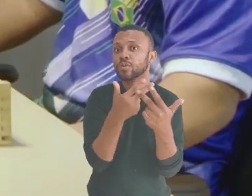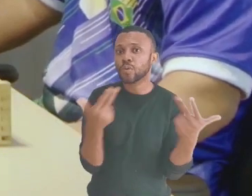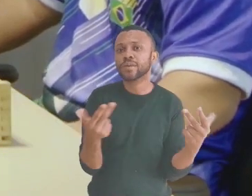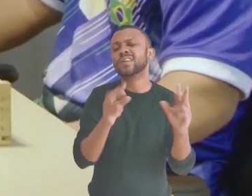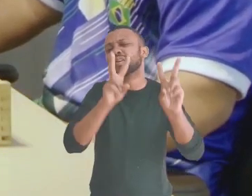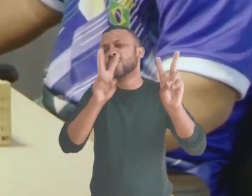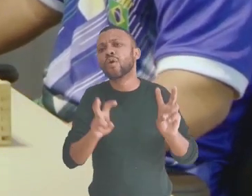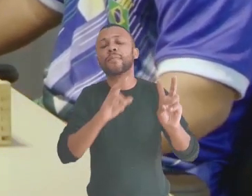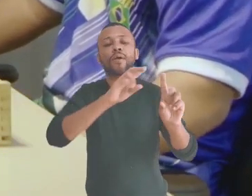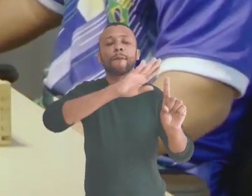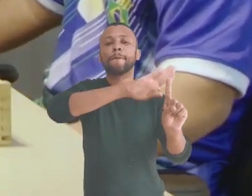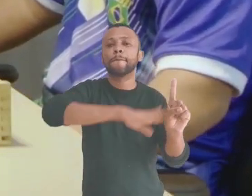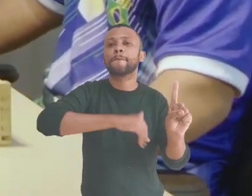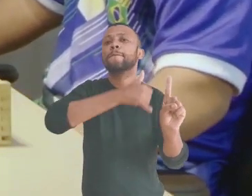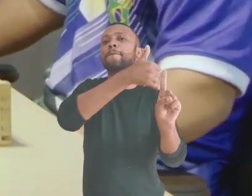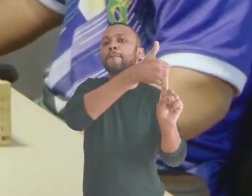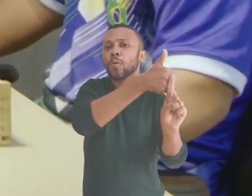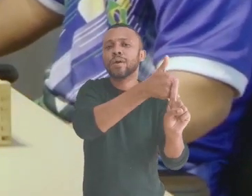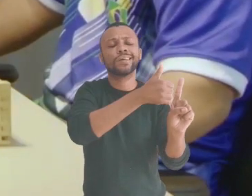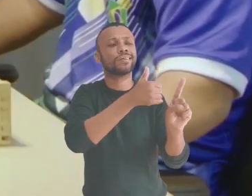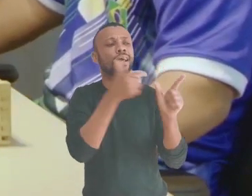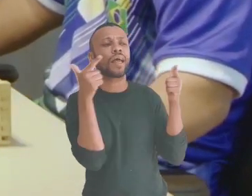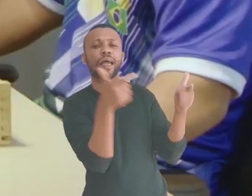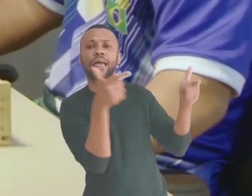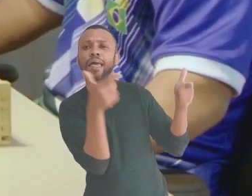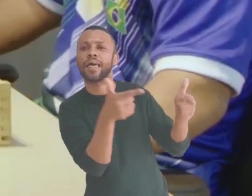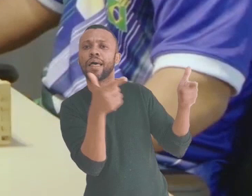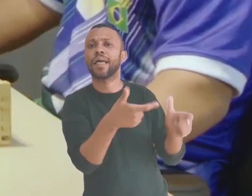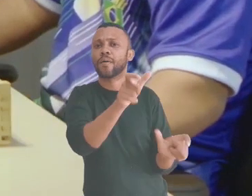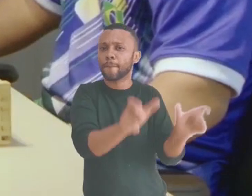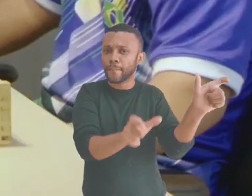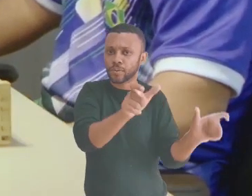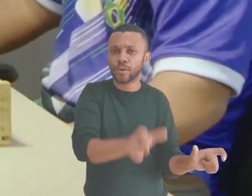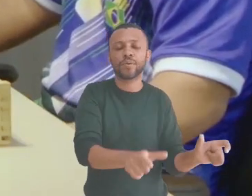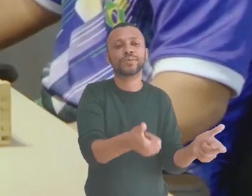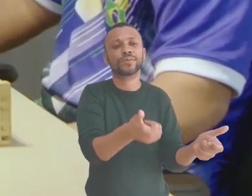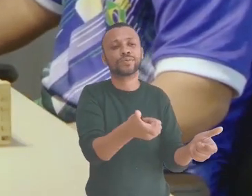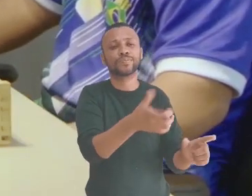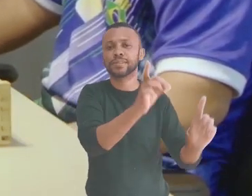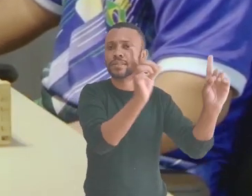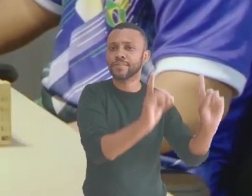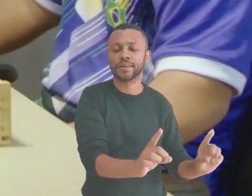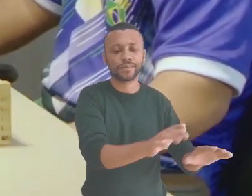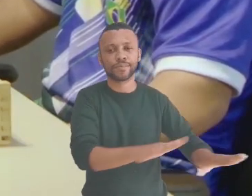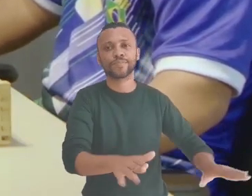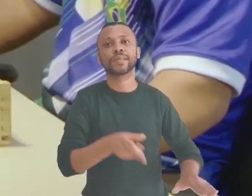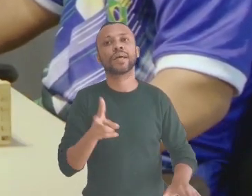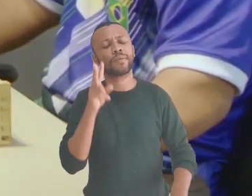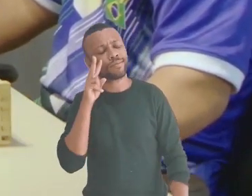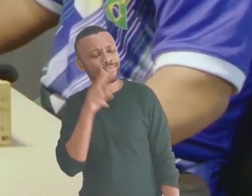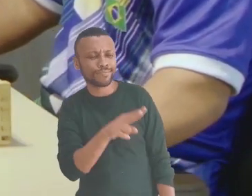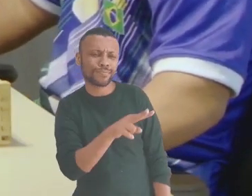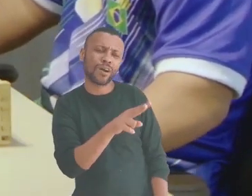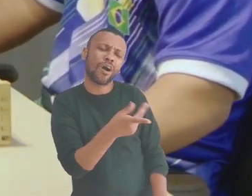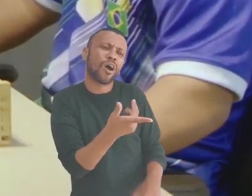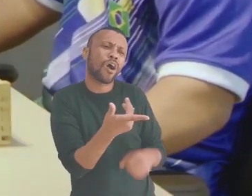bullying que se faz com pessoas com nanismo é considerá-los sempre como eternas